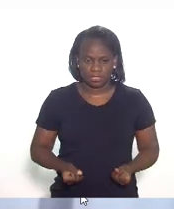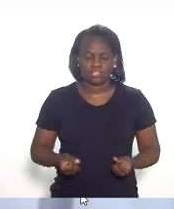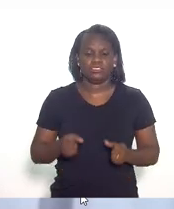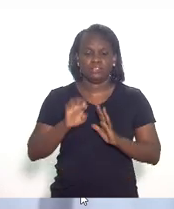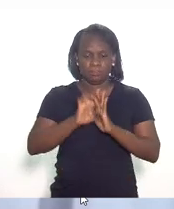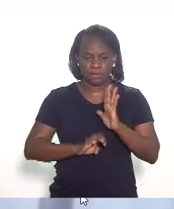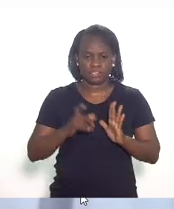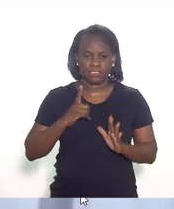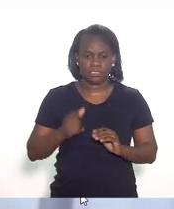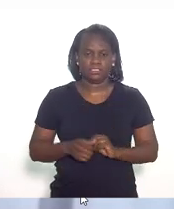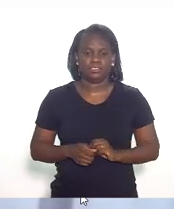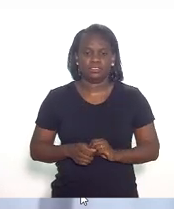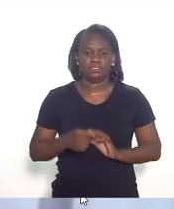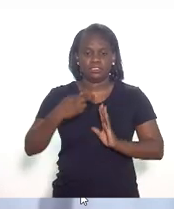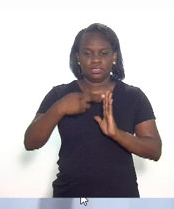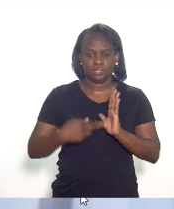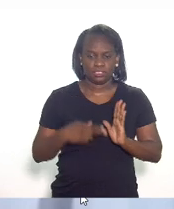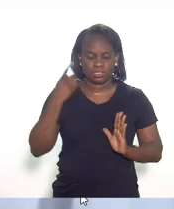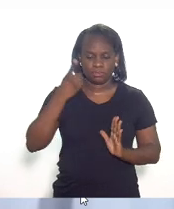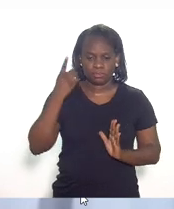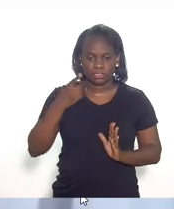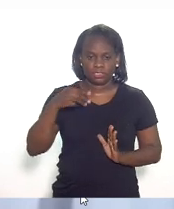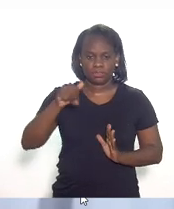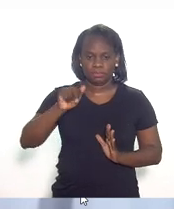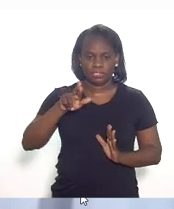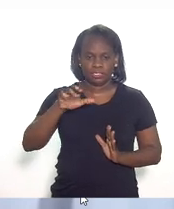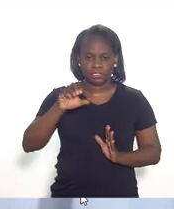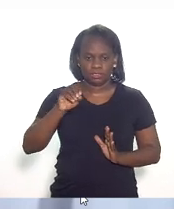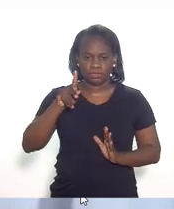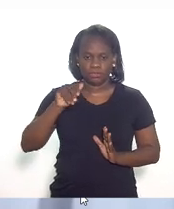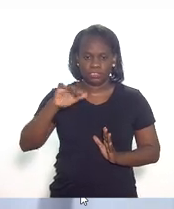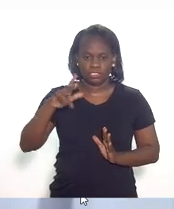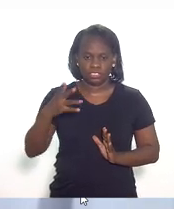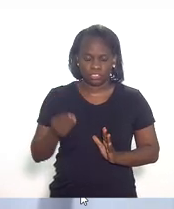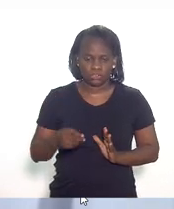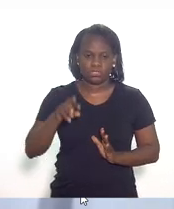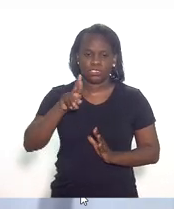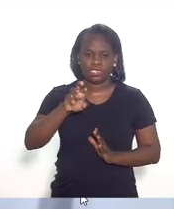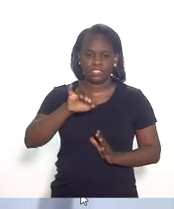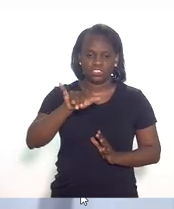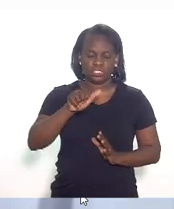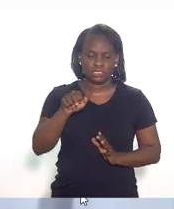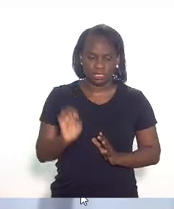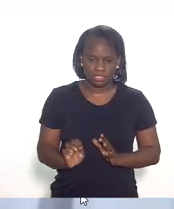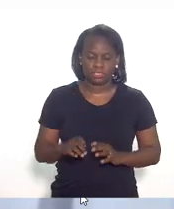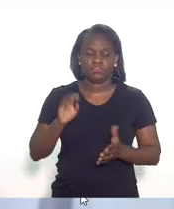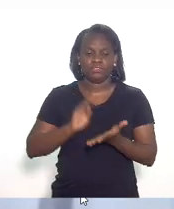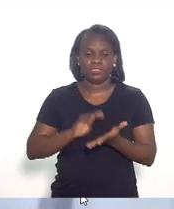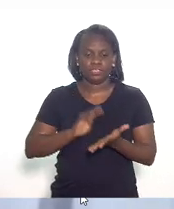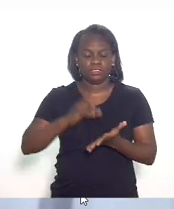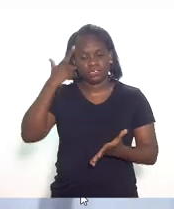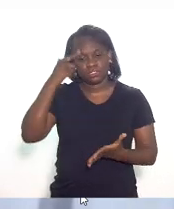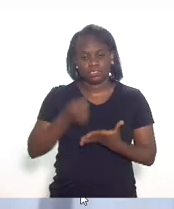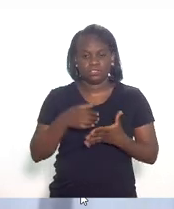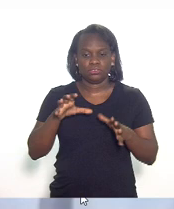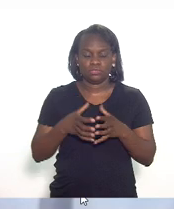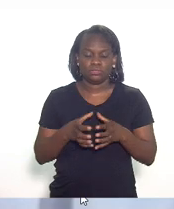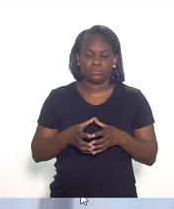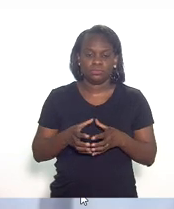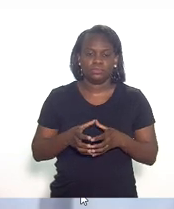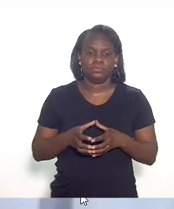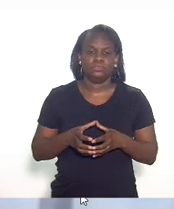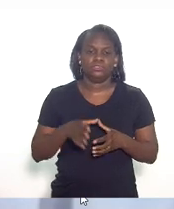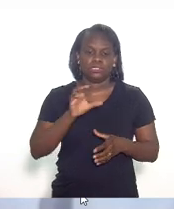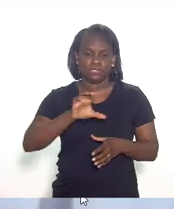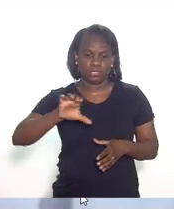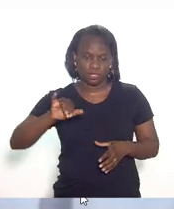com emenda. Relatores, deputados Márcio Pacheco e enfermeira Rejane. Pendente de pareceres das comissões